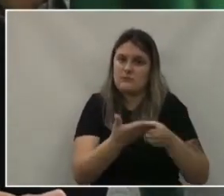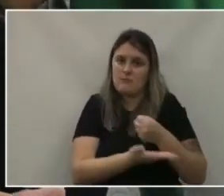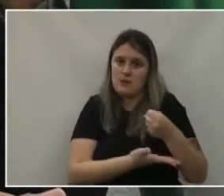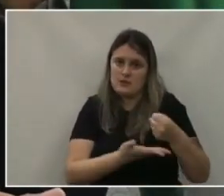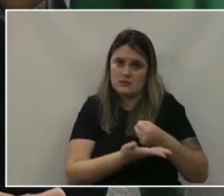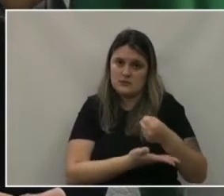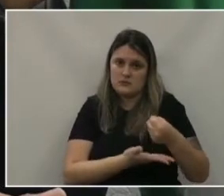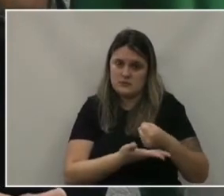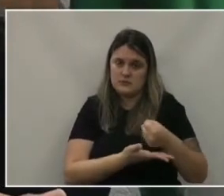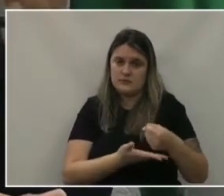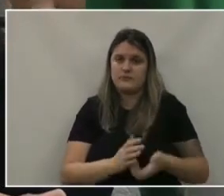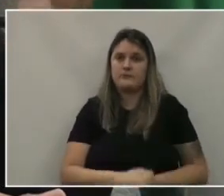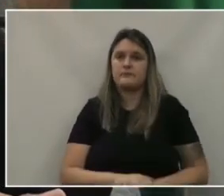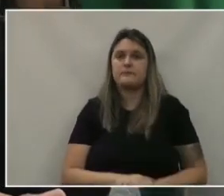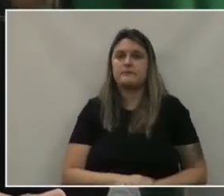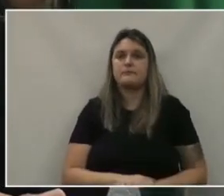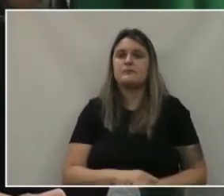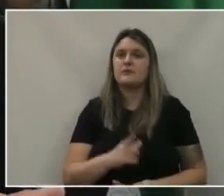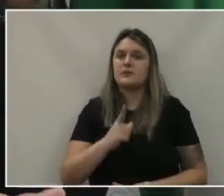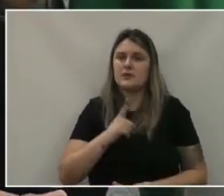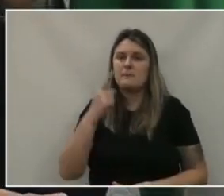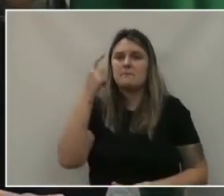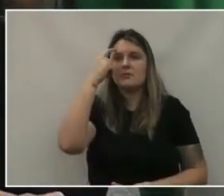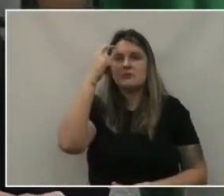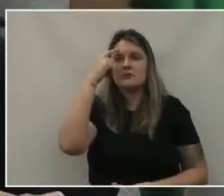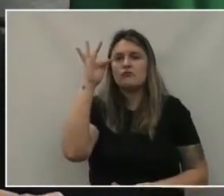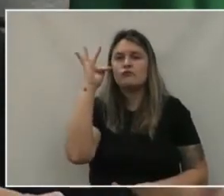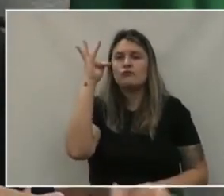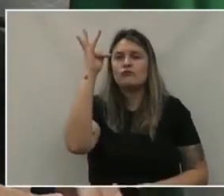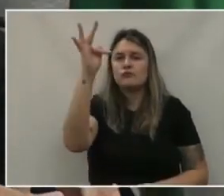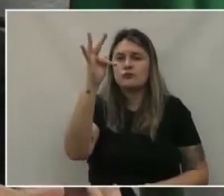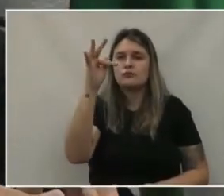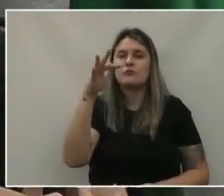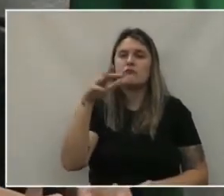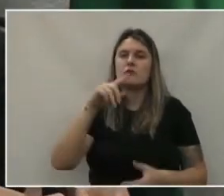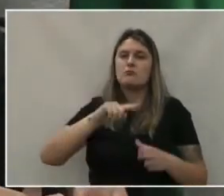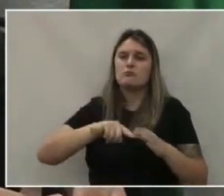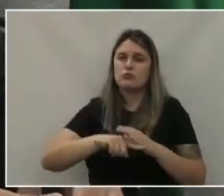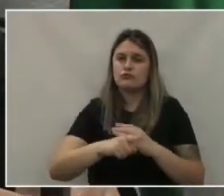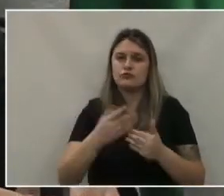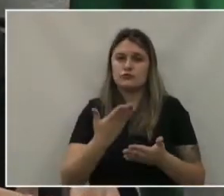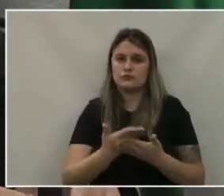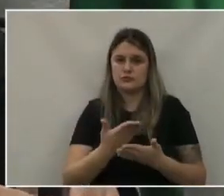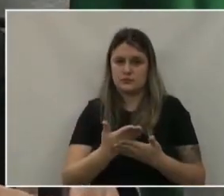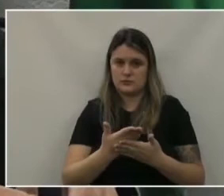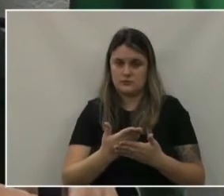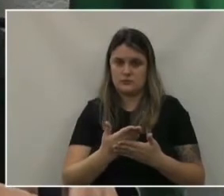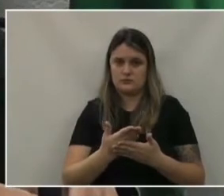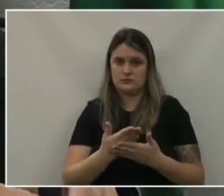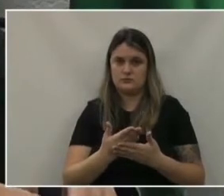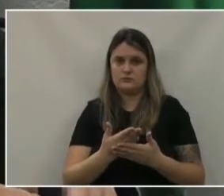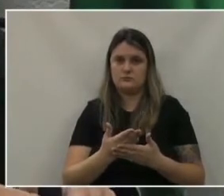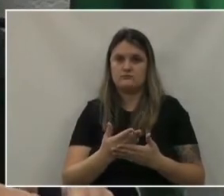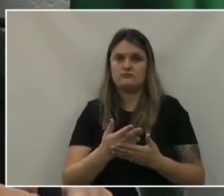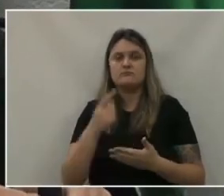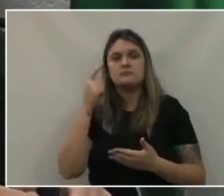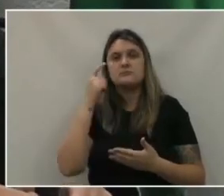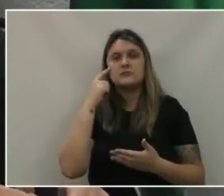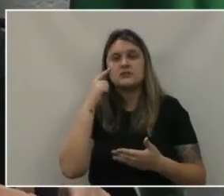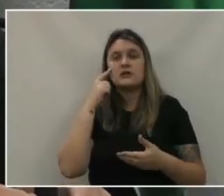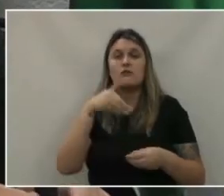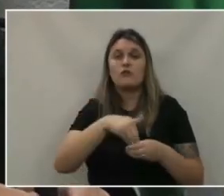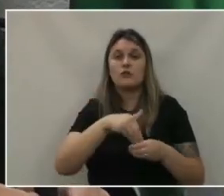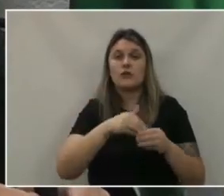foi tratado aqui hoje. E, com certeza, aí nós estaremos nos aprofundando mais a respeito disso, para poder emitir o nosso